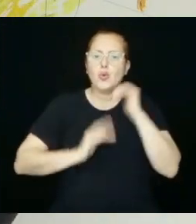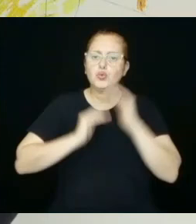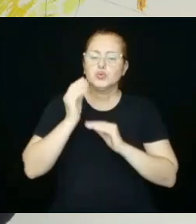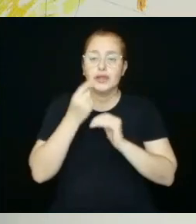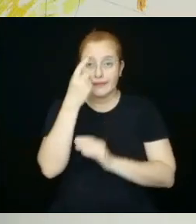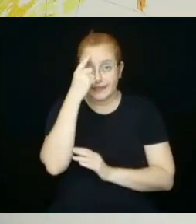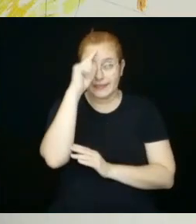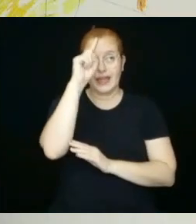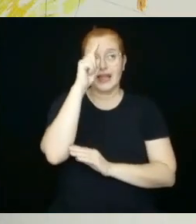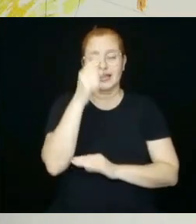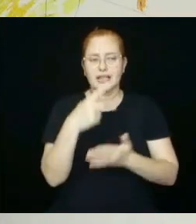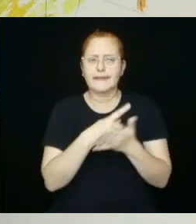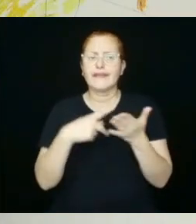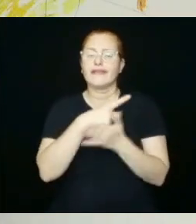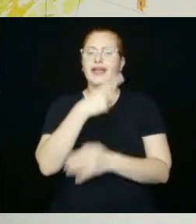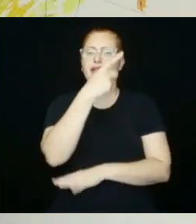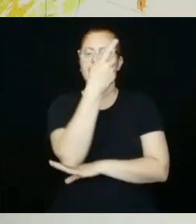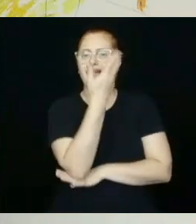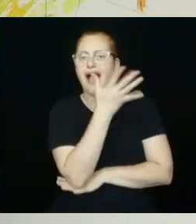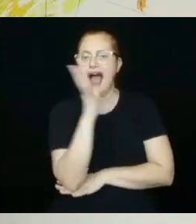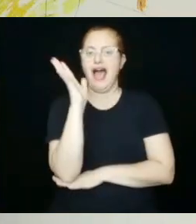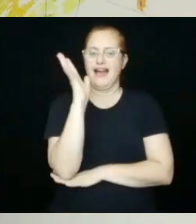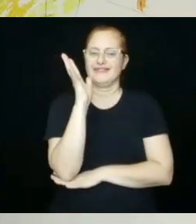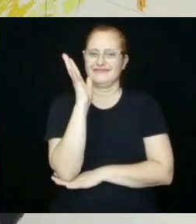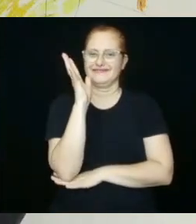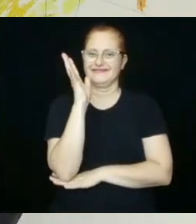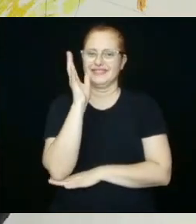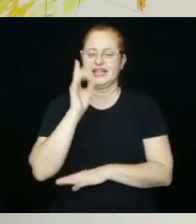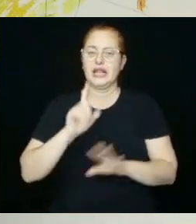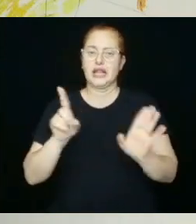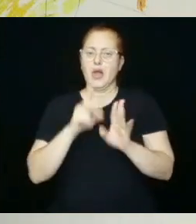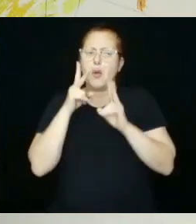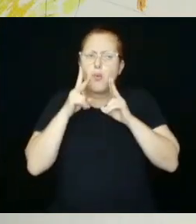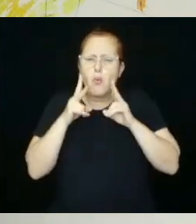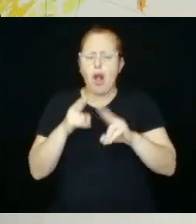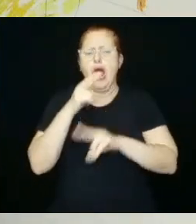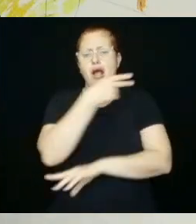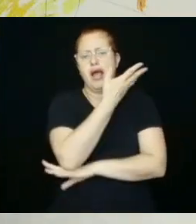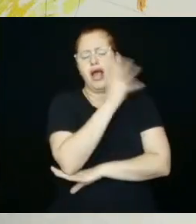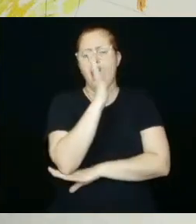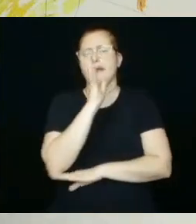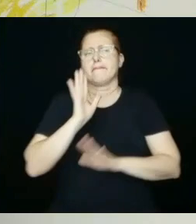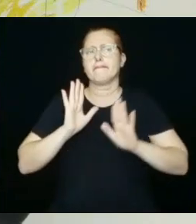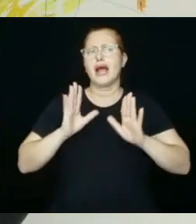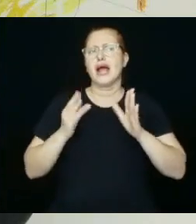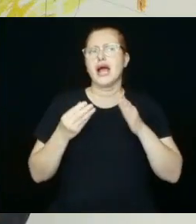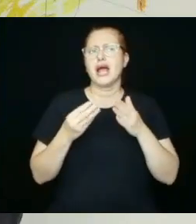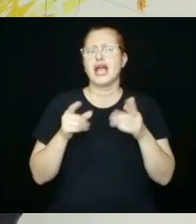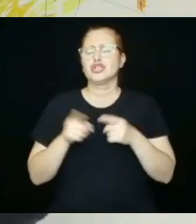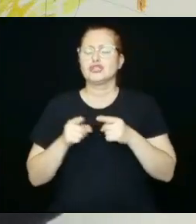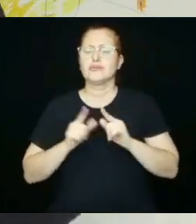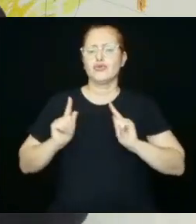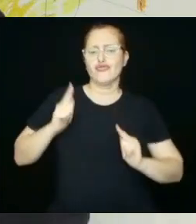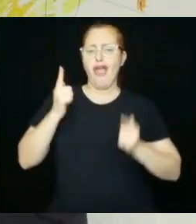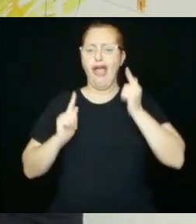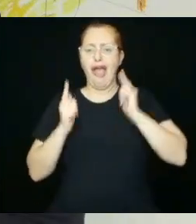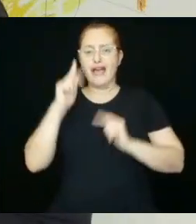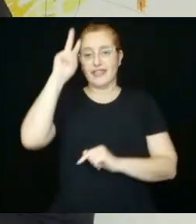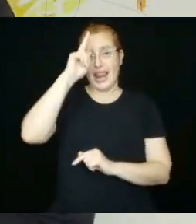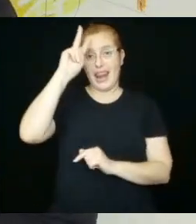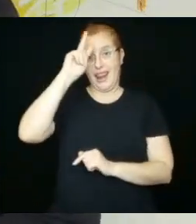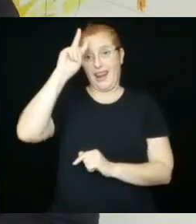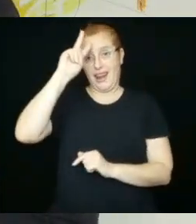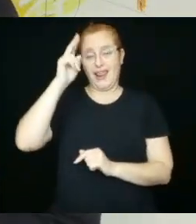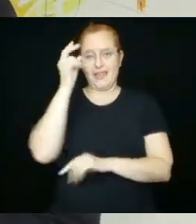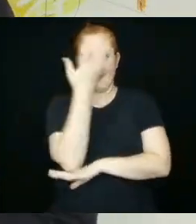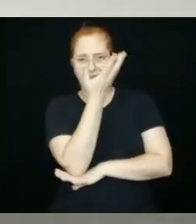desenho dessa árvore que não é exatamente o que ela é, mas o gesto que me lembra o desenho daquela árvore. Até aqui ficou bem